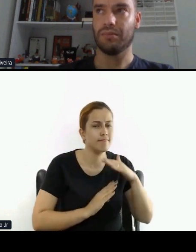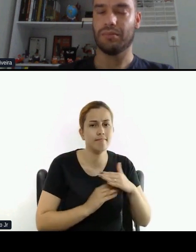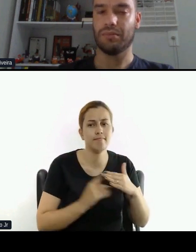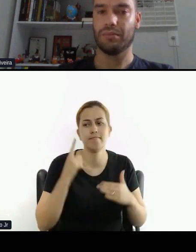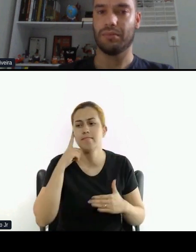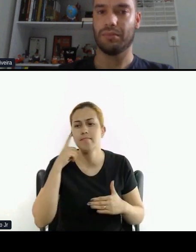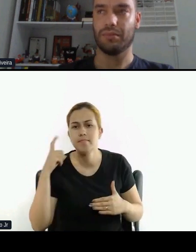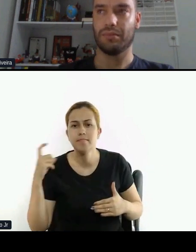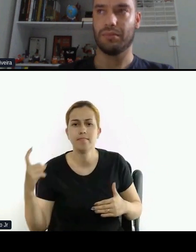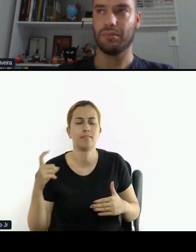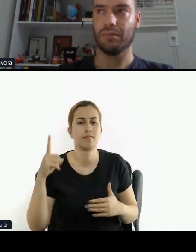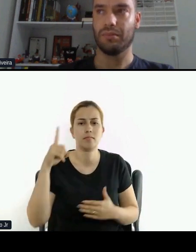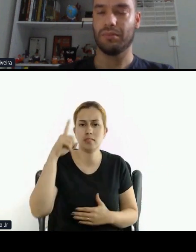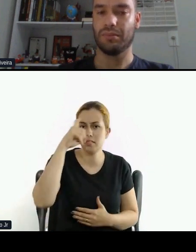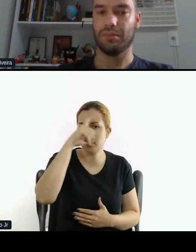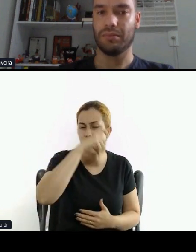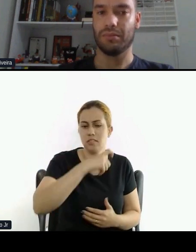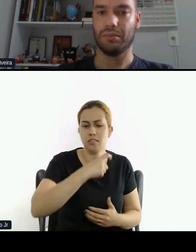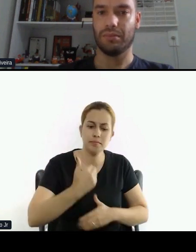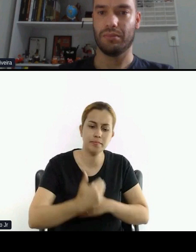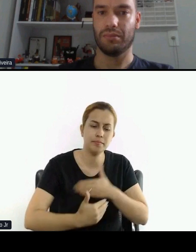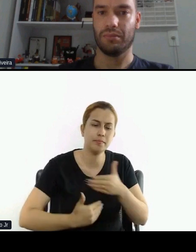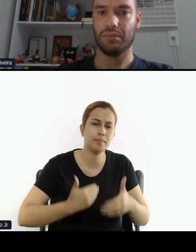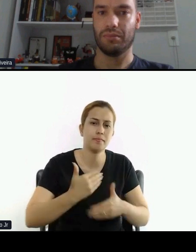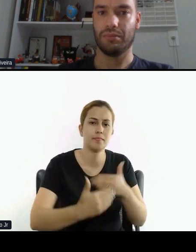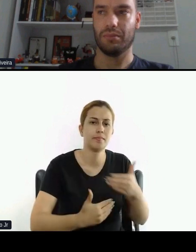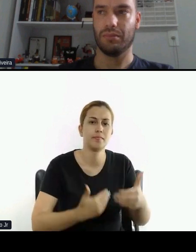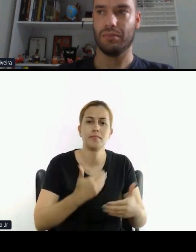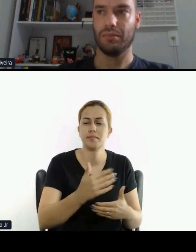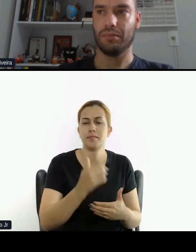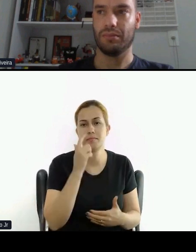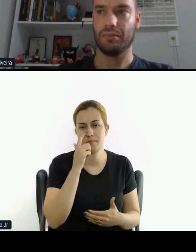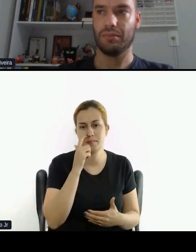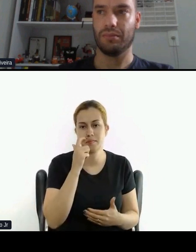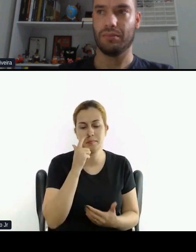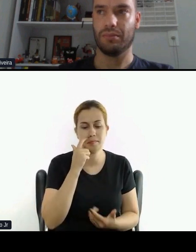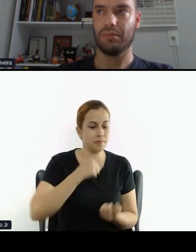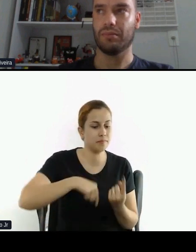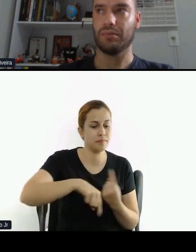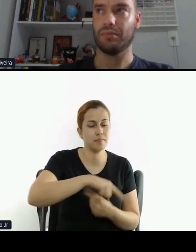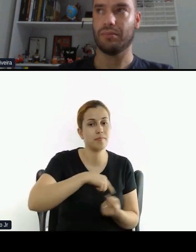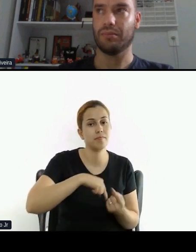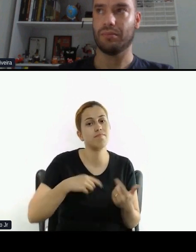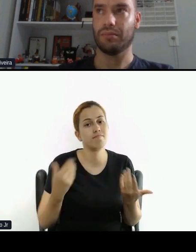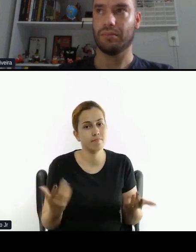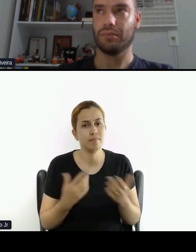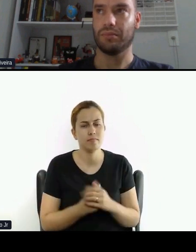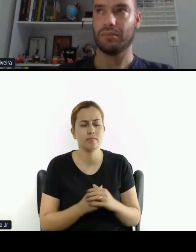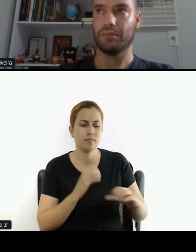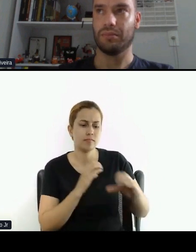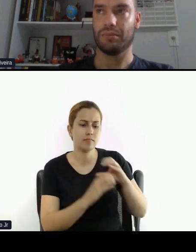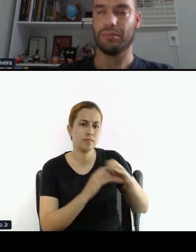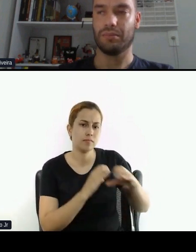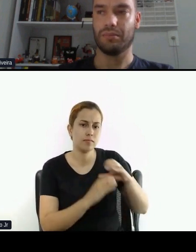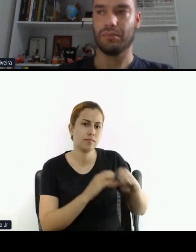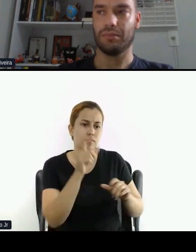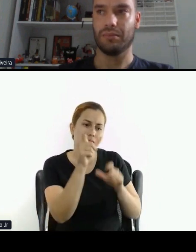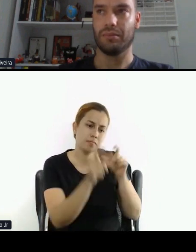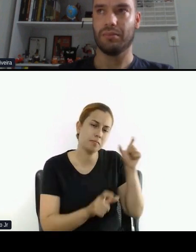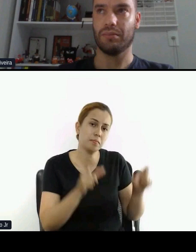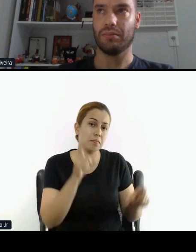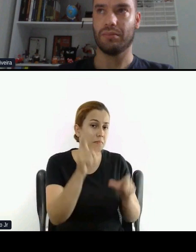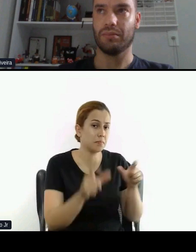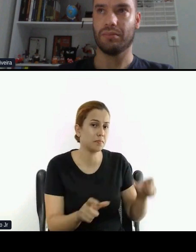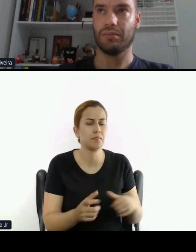e dificuldade nesse processo do emissor-receptor, né? Ou seja, a comunicação entre pessoas, mesmo